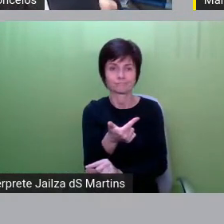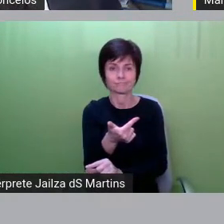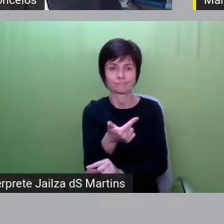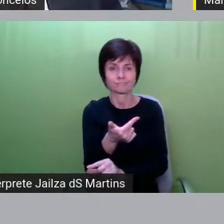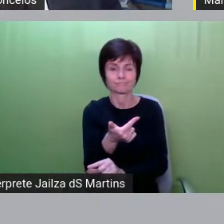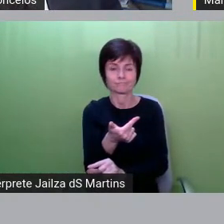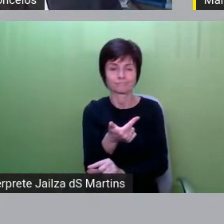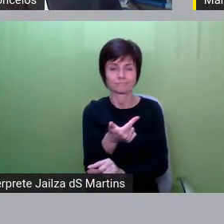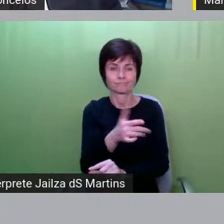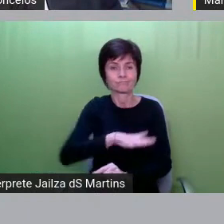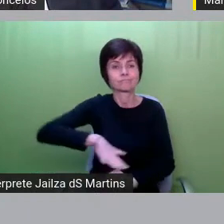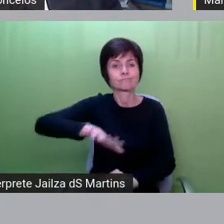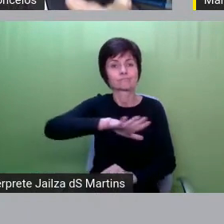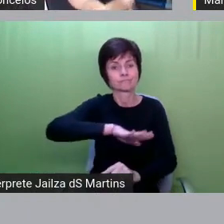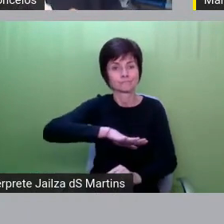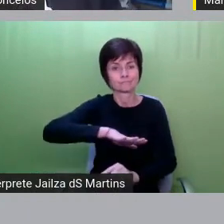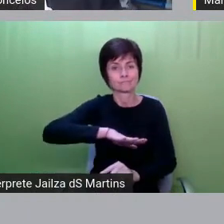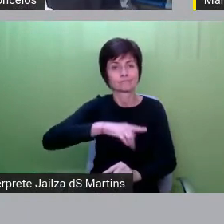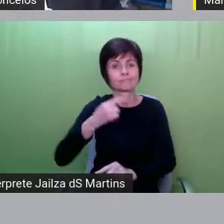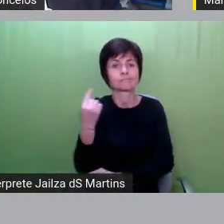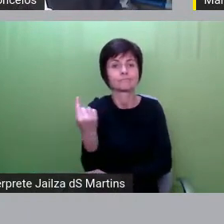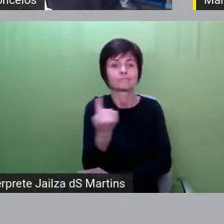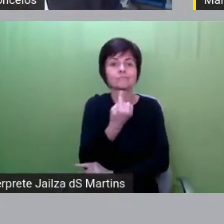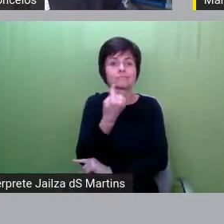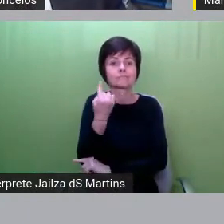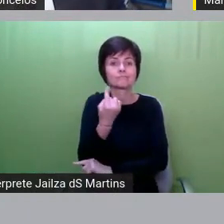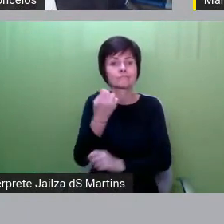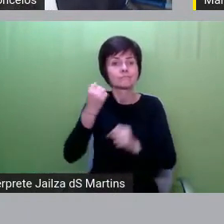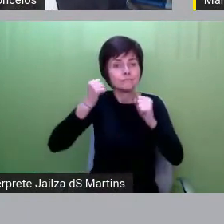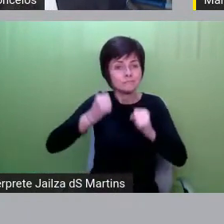que é a única que pode